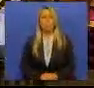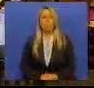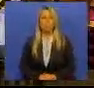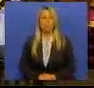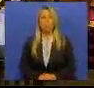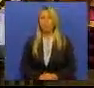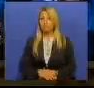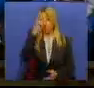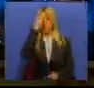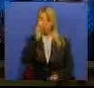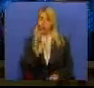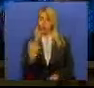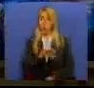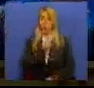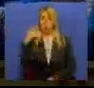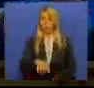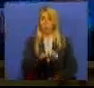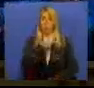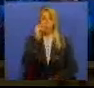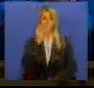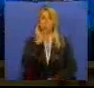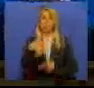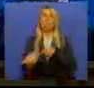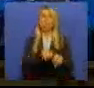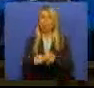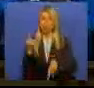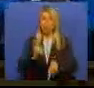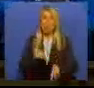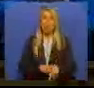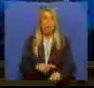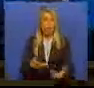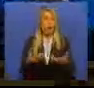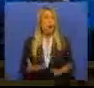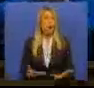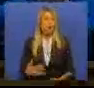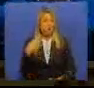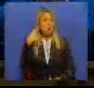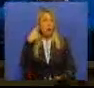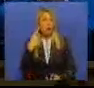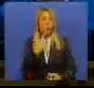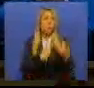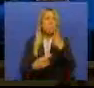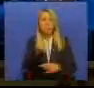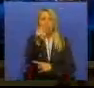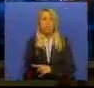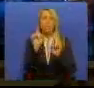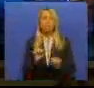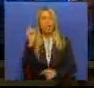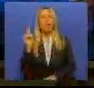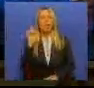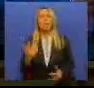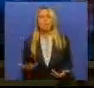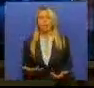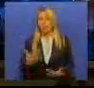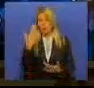A nosso ver, Sr. Presidente, senhoras e senhores deputados, é tempo de colocar outra questão pertinente. Se o Estado não